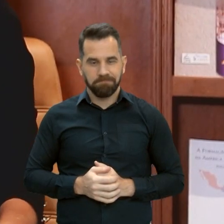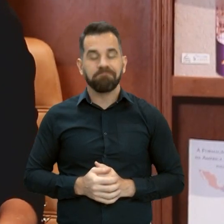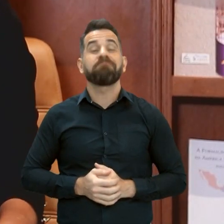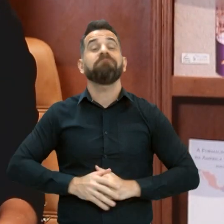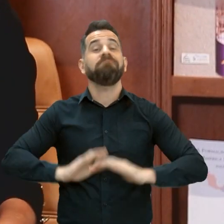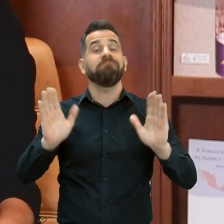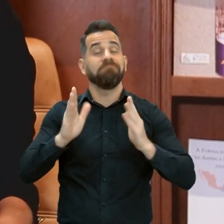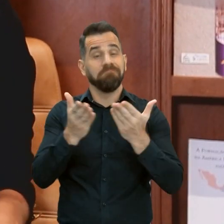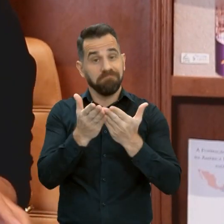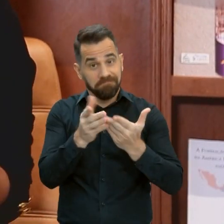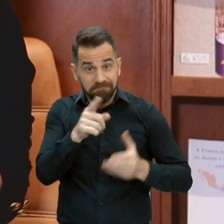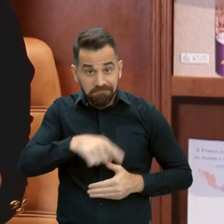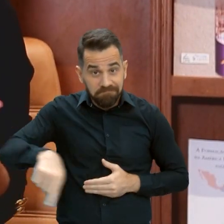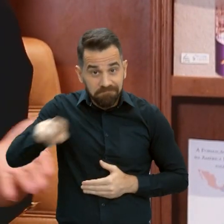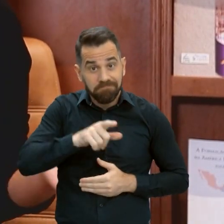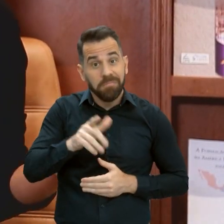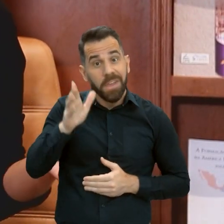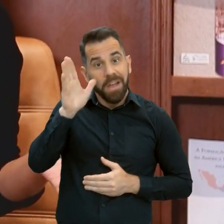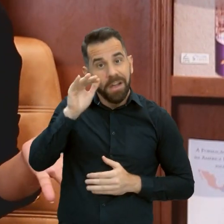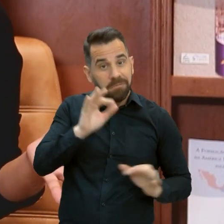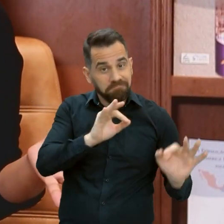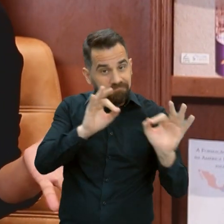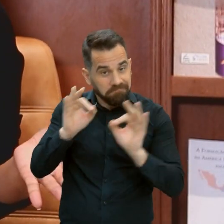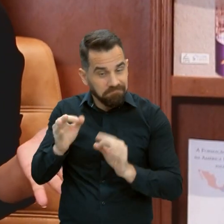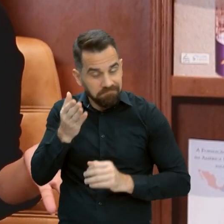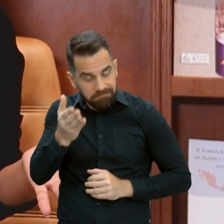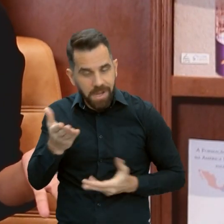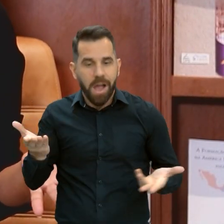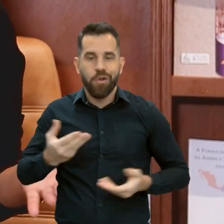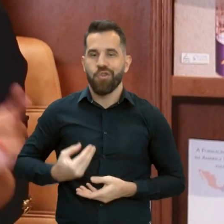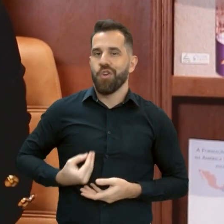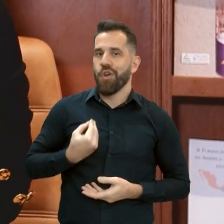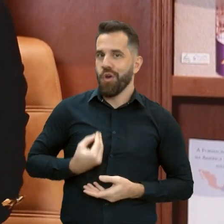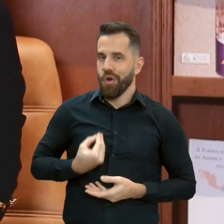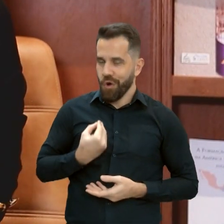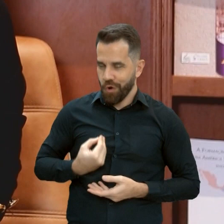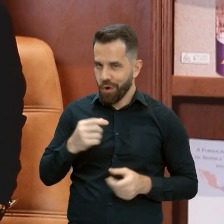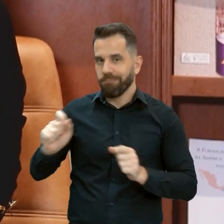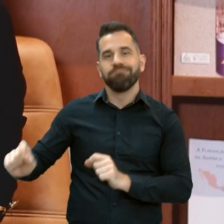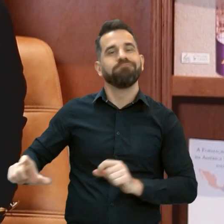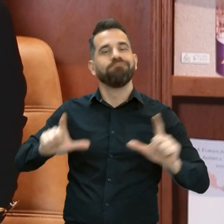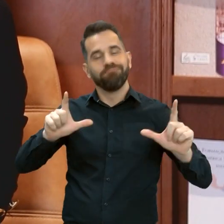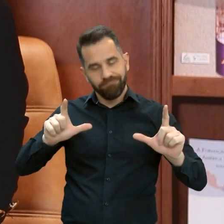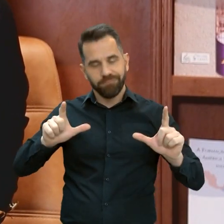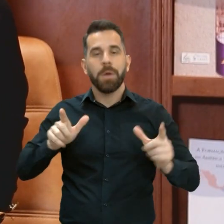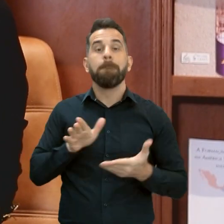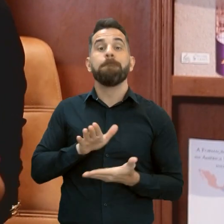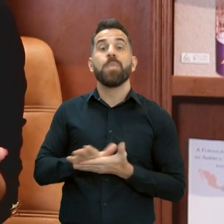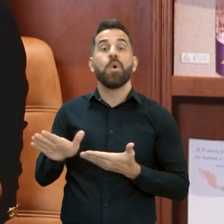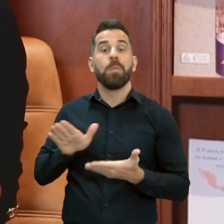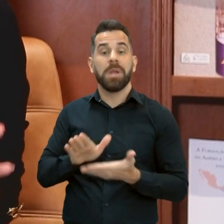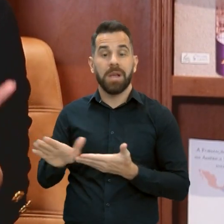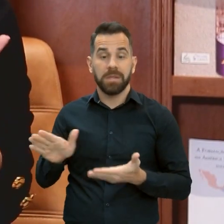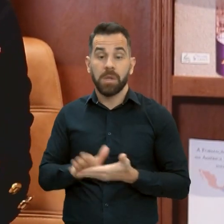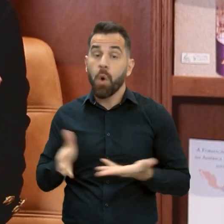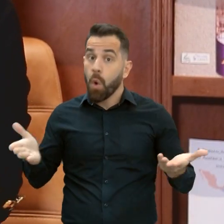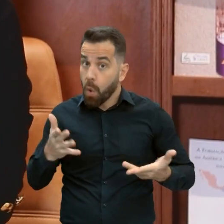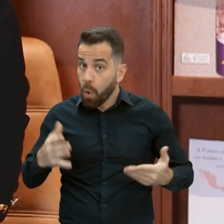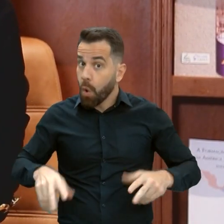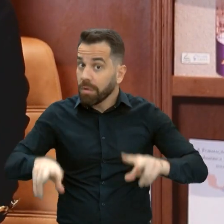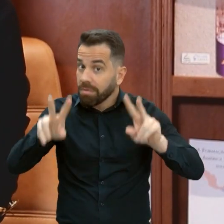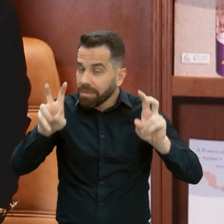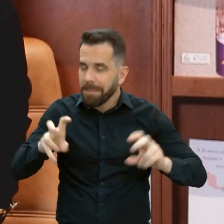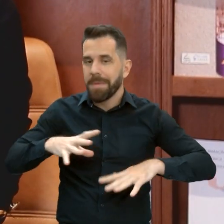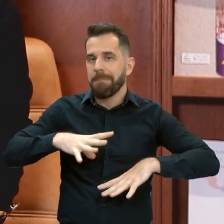Olá para você que nos acompanha, chegou a hora do nosso quadro Publicações e hoje nós vamos falar de matemática, mas